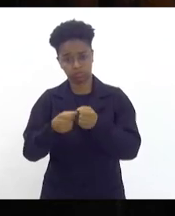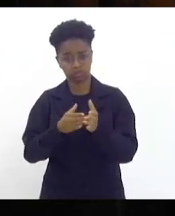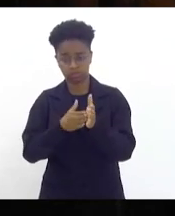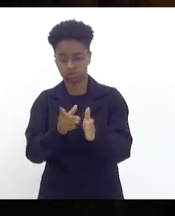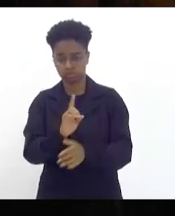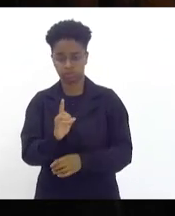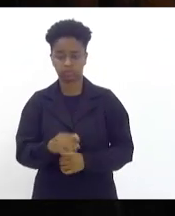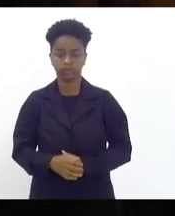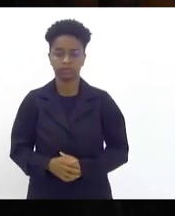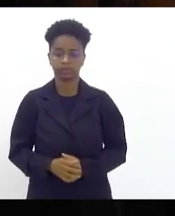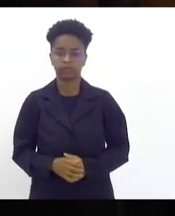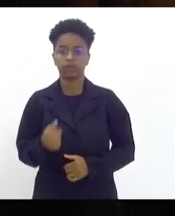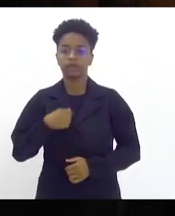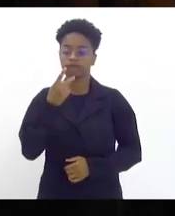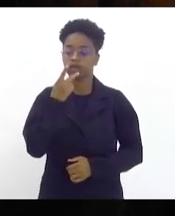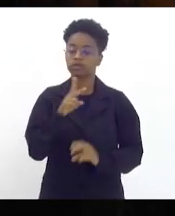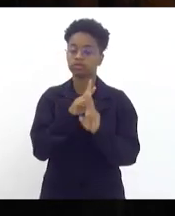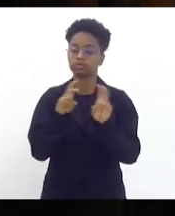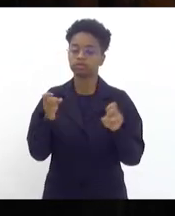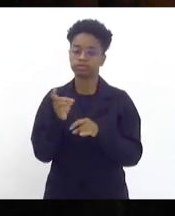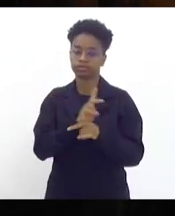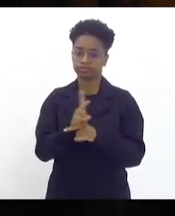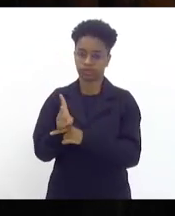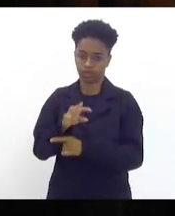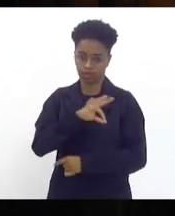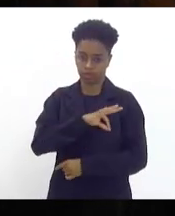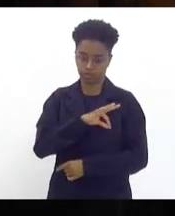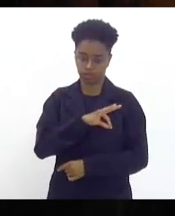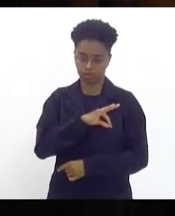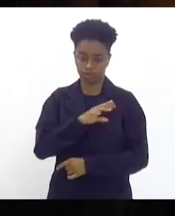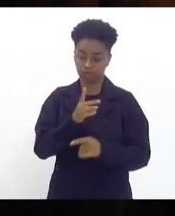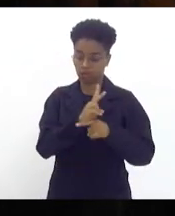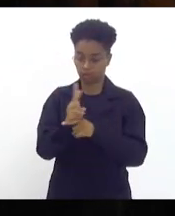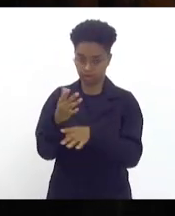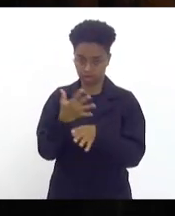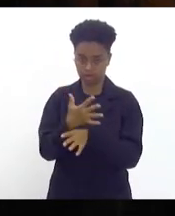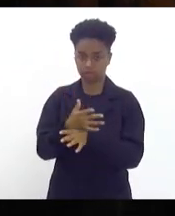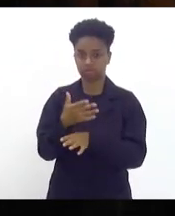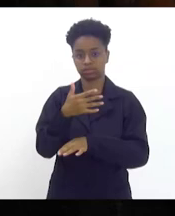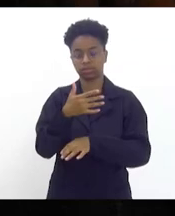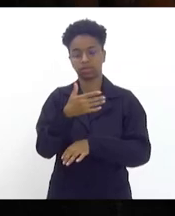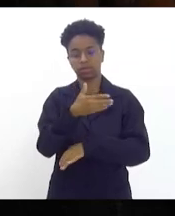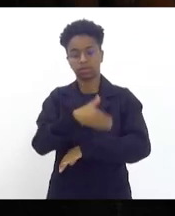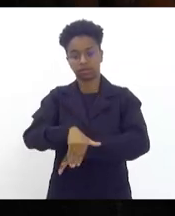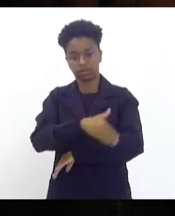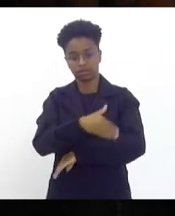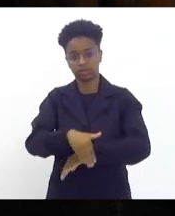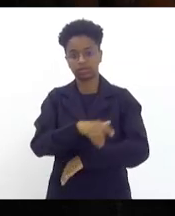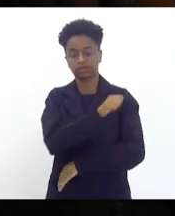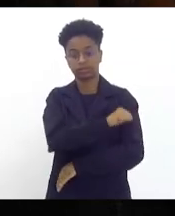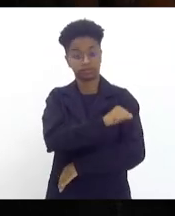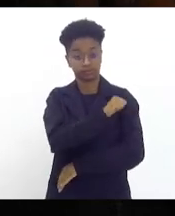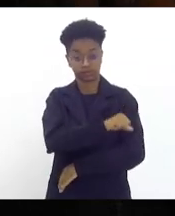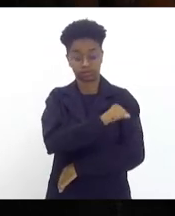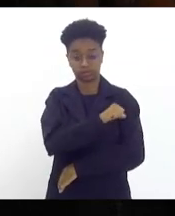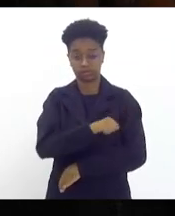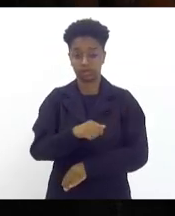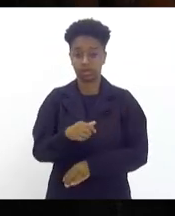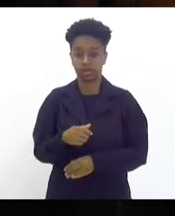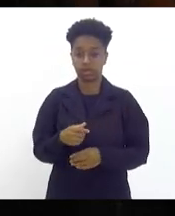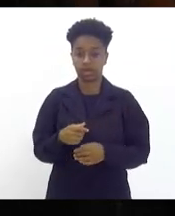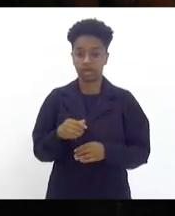Quando me refiro a guarda municipal do Rio de Janeiro por óbvio a escala é algo que pode ser sim